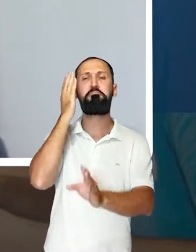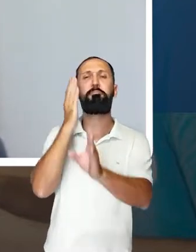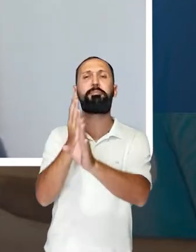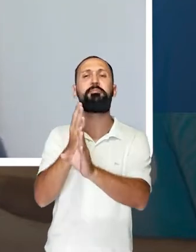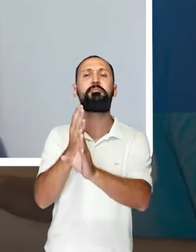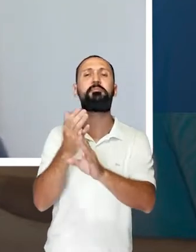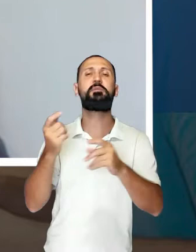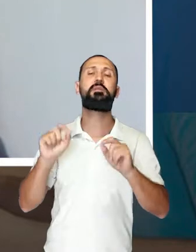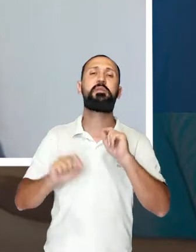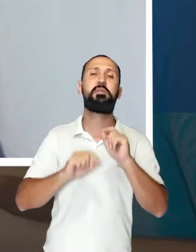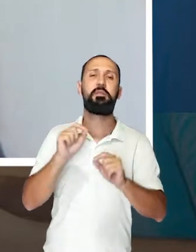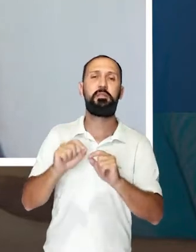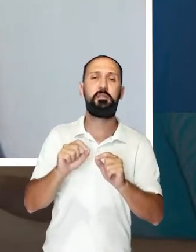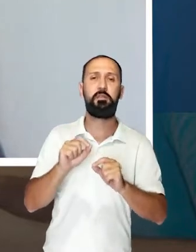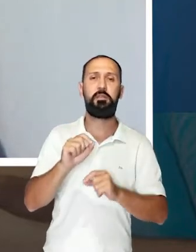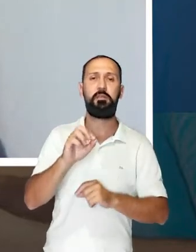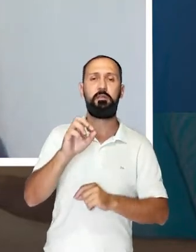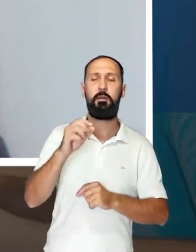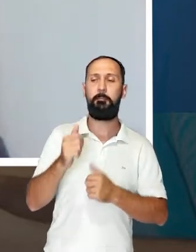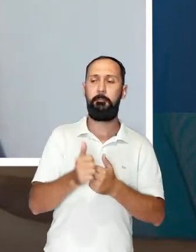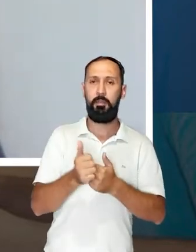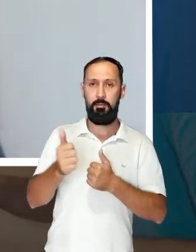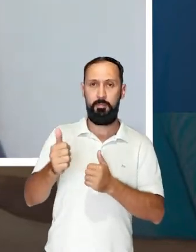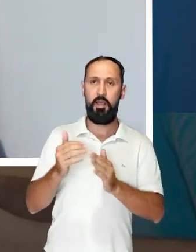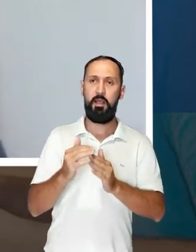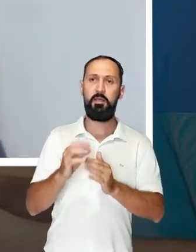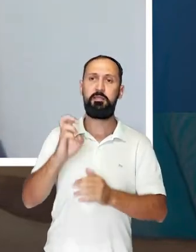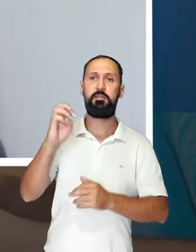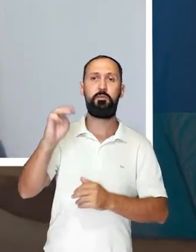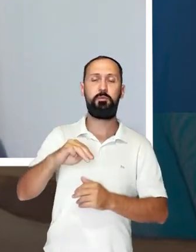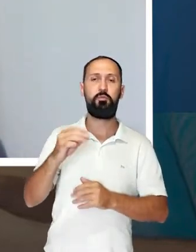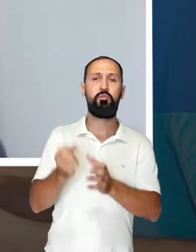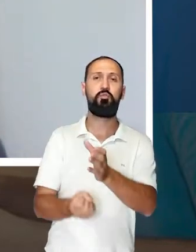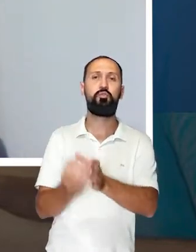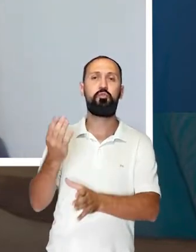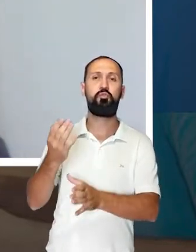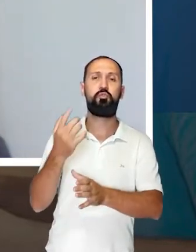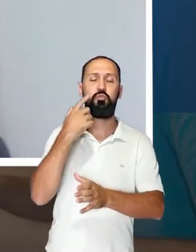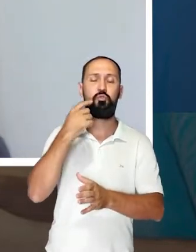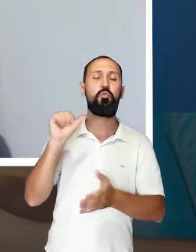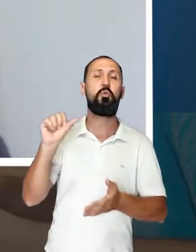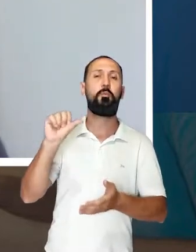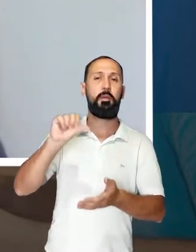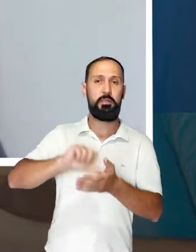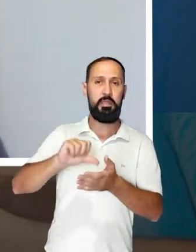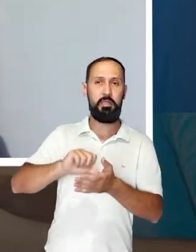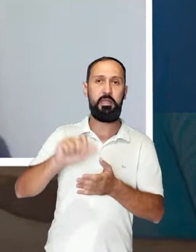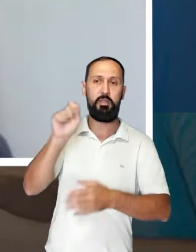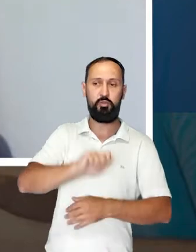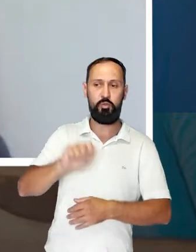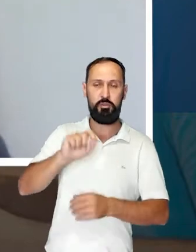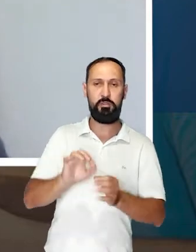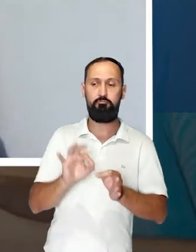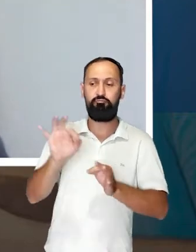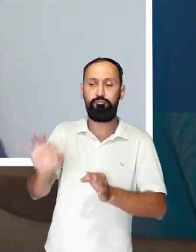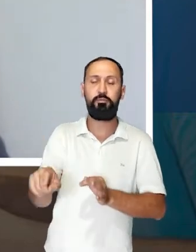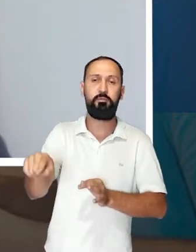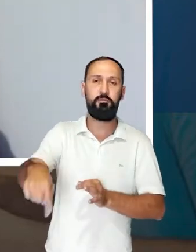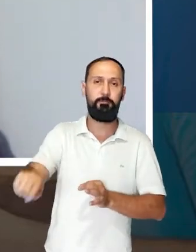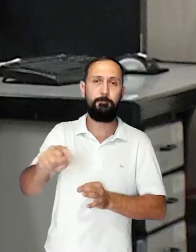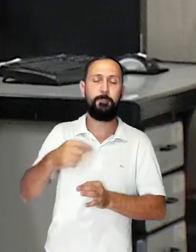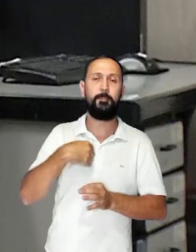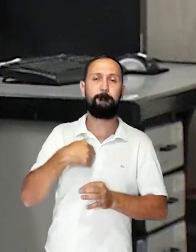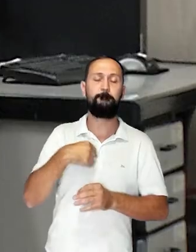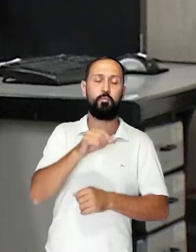que a 5 minutos de minha casa havia sido instalado uma filial da ABS, Associação Brasileira de